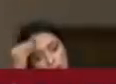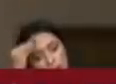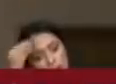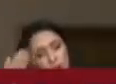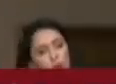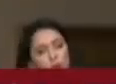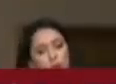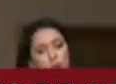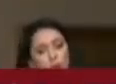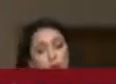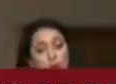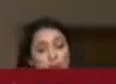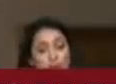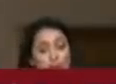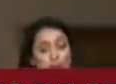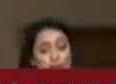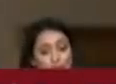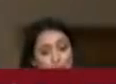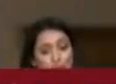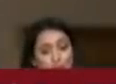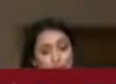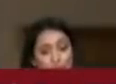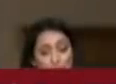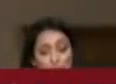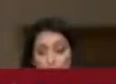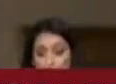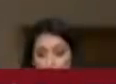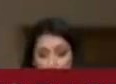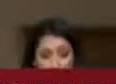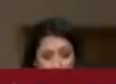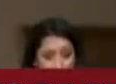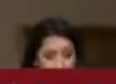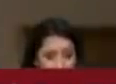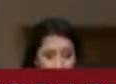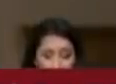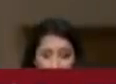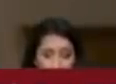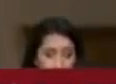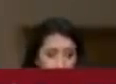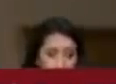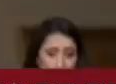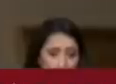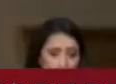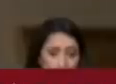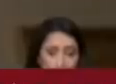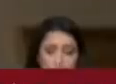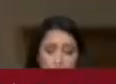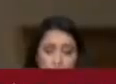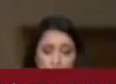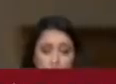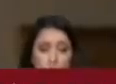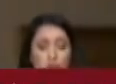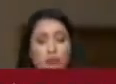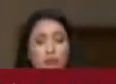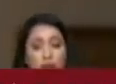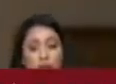atos democráticos, etc. Então, realmente, para a gente, representa uma luta, sim, e um luto, né, da democracia. Deputada. Bom,